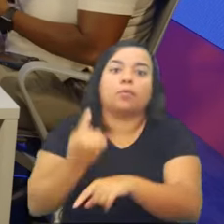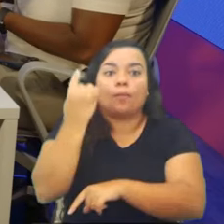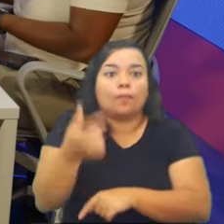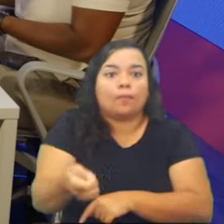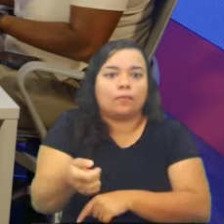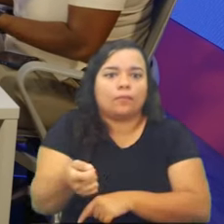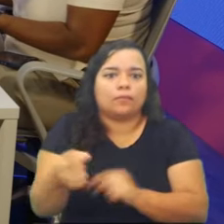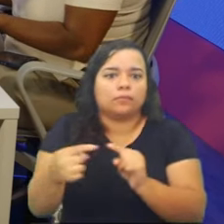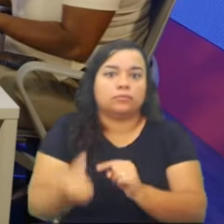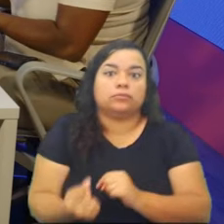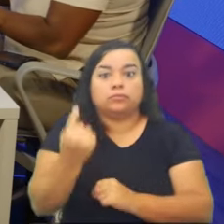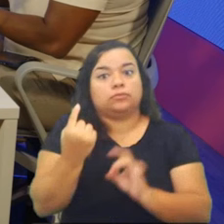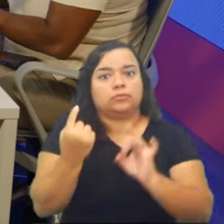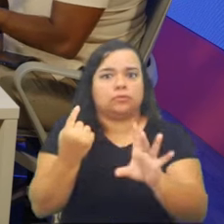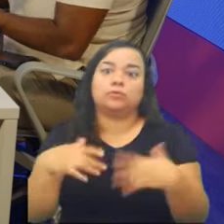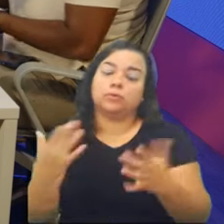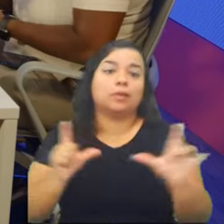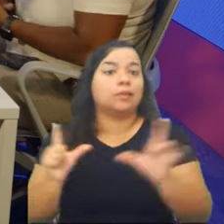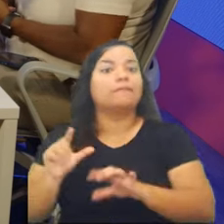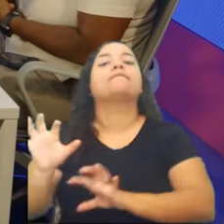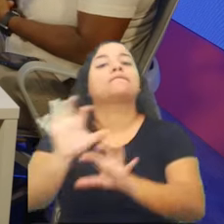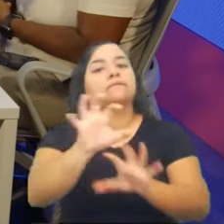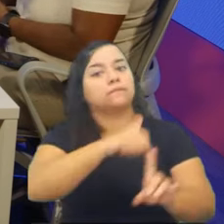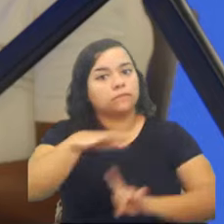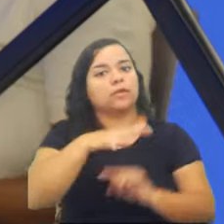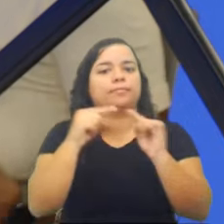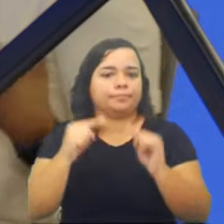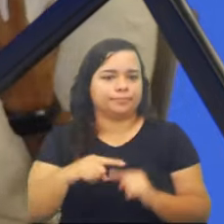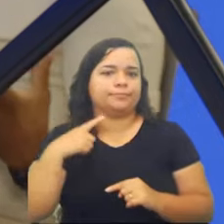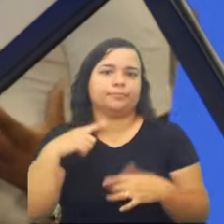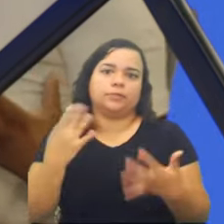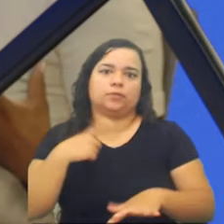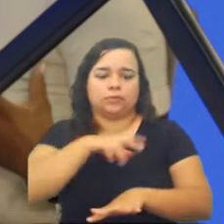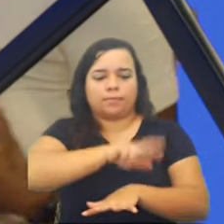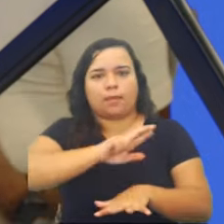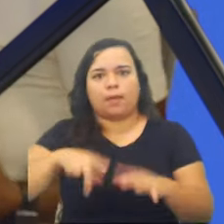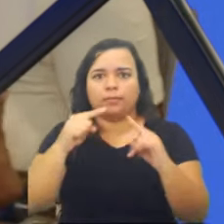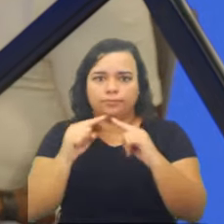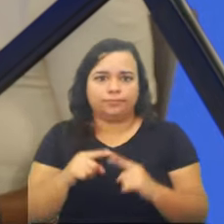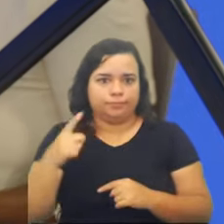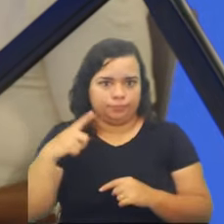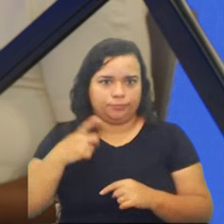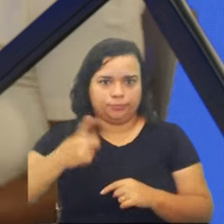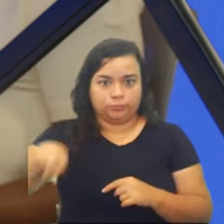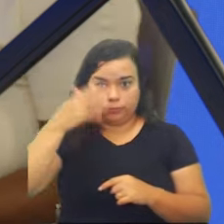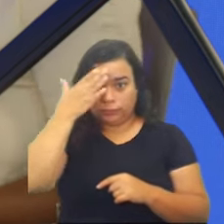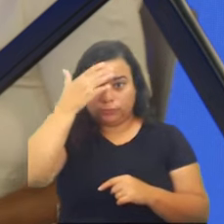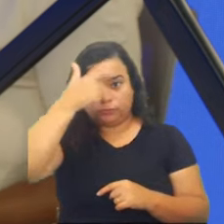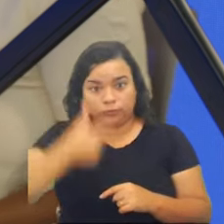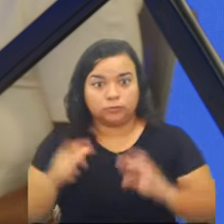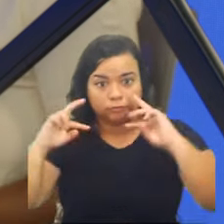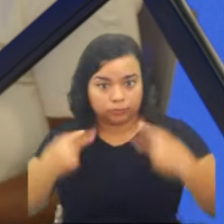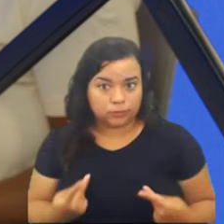forma a TV ainda forma a sociedade a TV ainda forma a sociedade então ter essa pluralidade isso que a